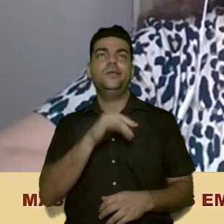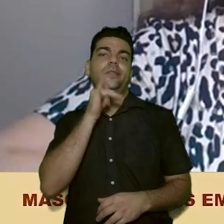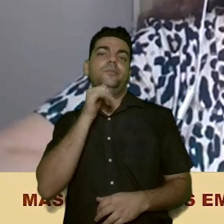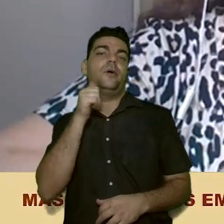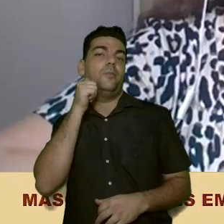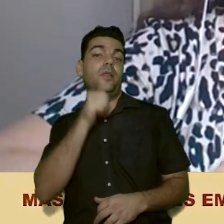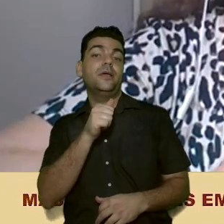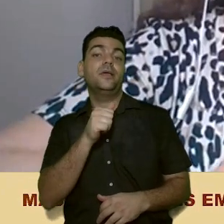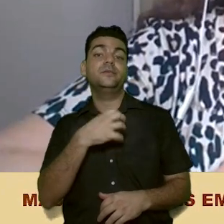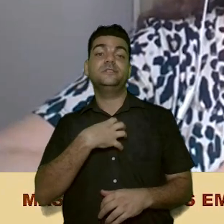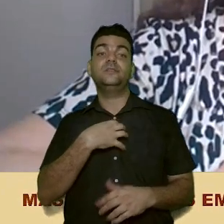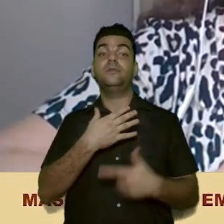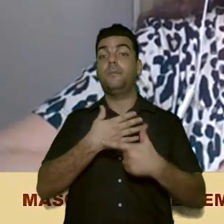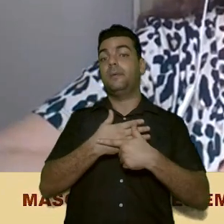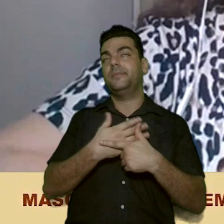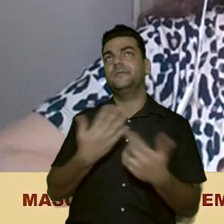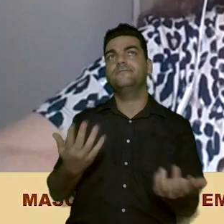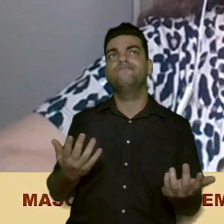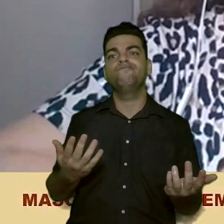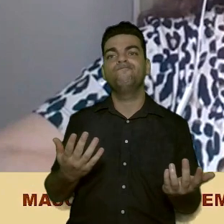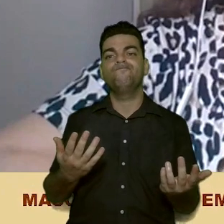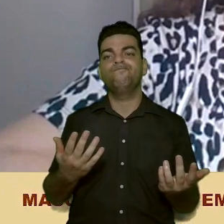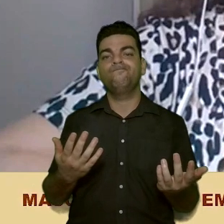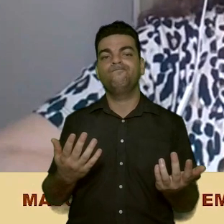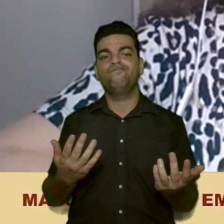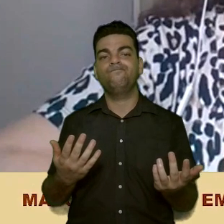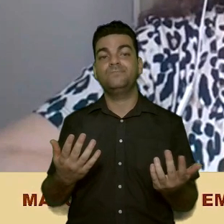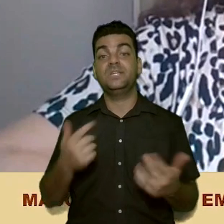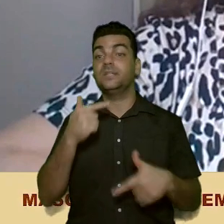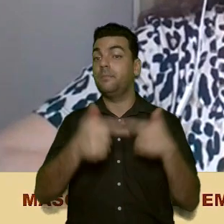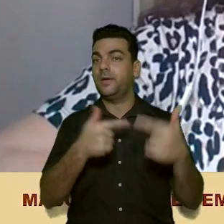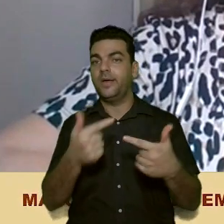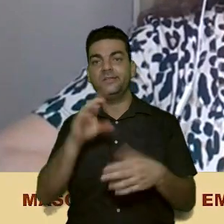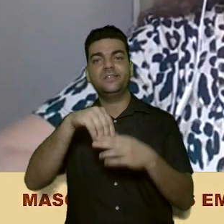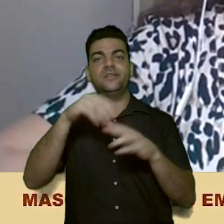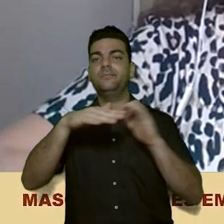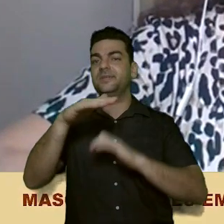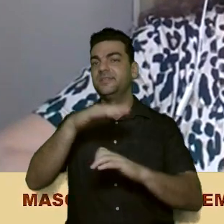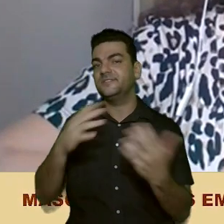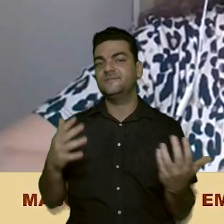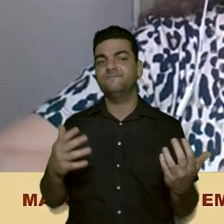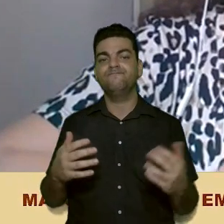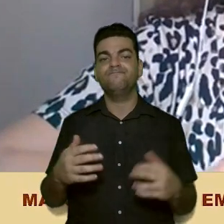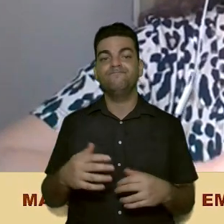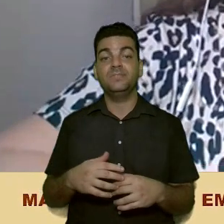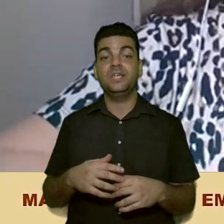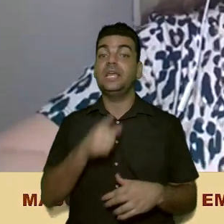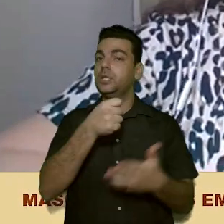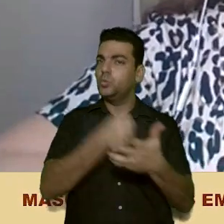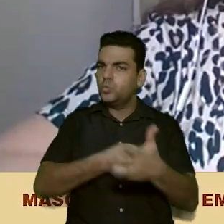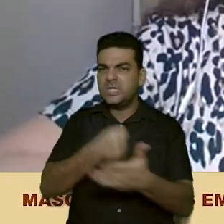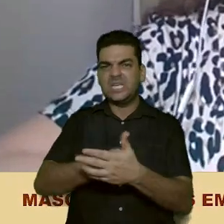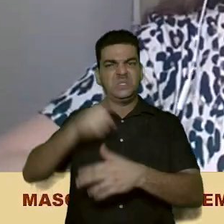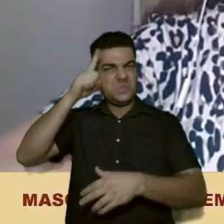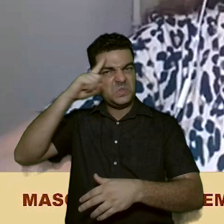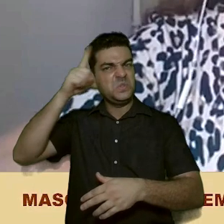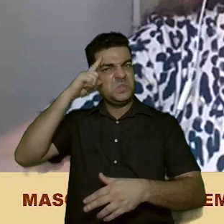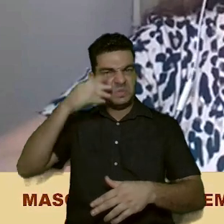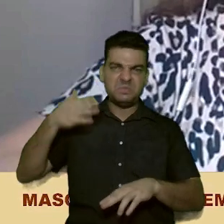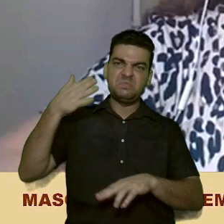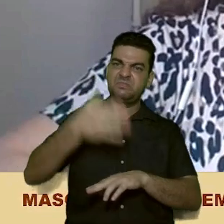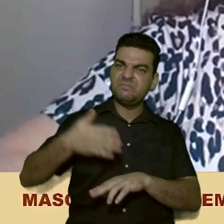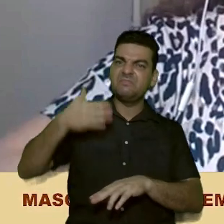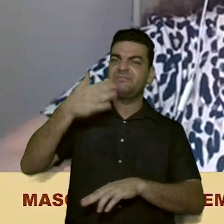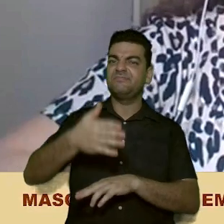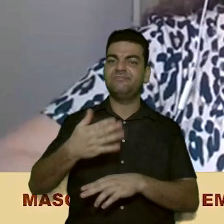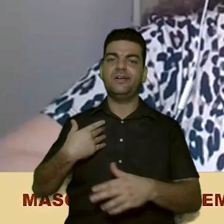tem papéis, né? Cargos, empresas e tudo, tem que lutar, matar um leão por dia para conseguir